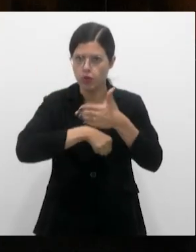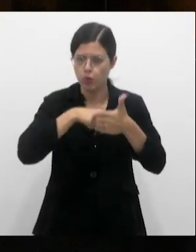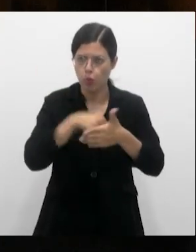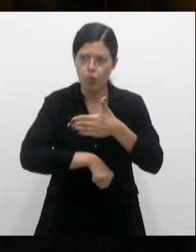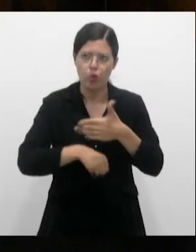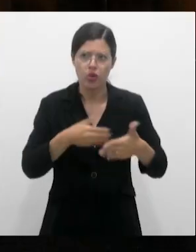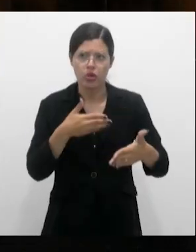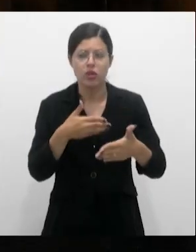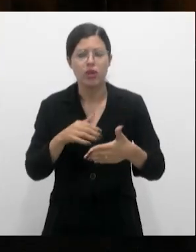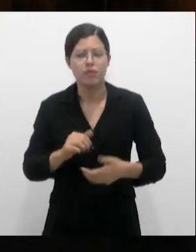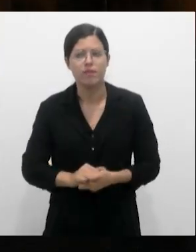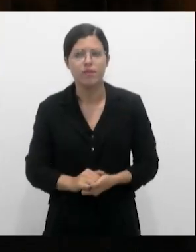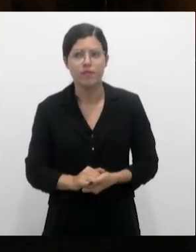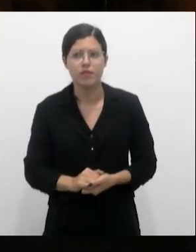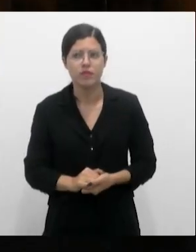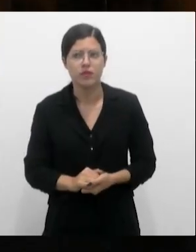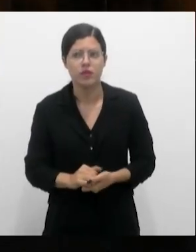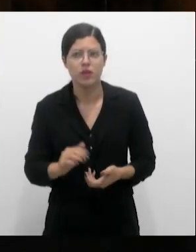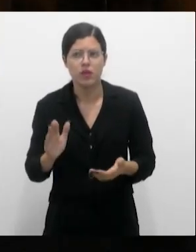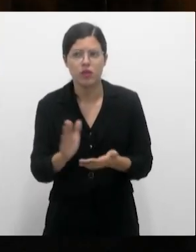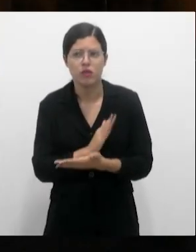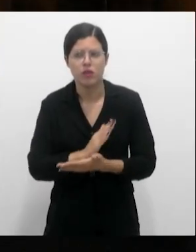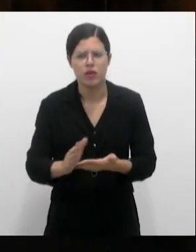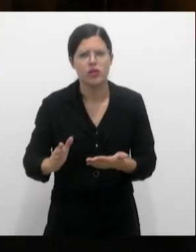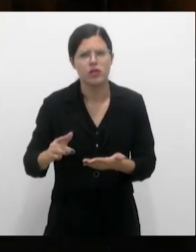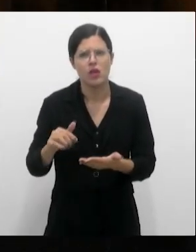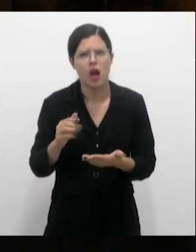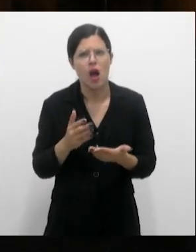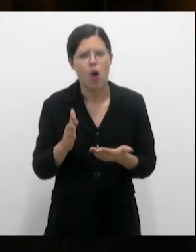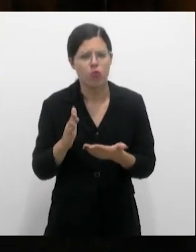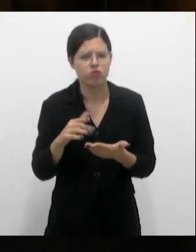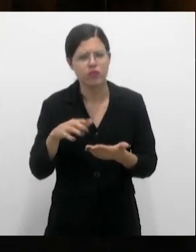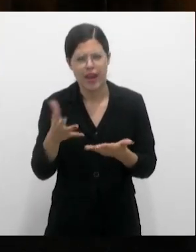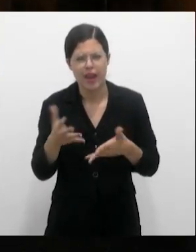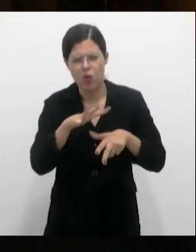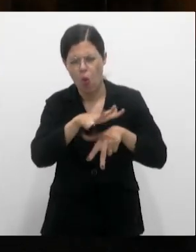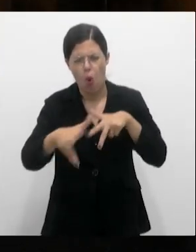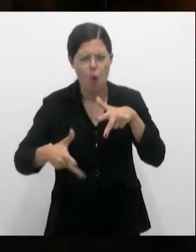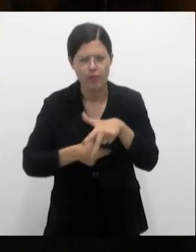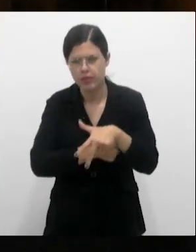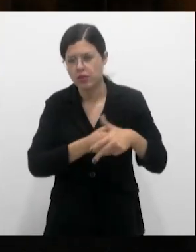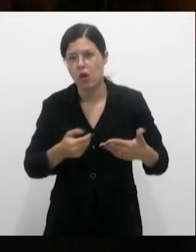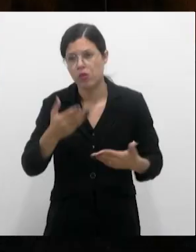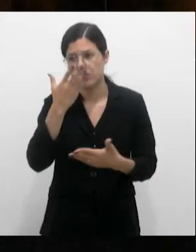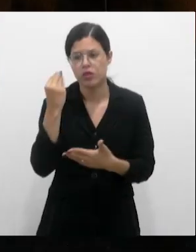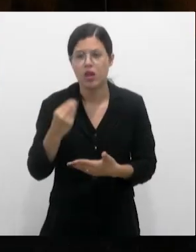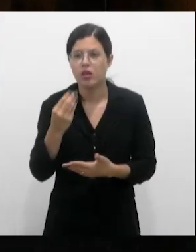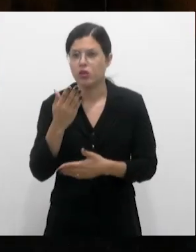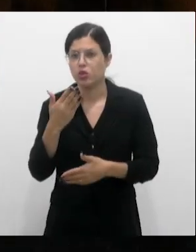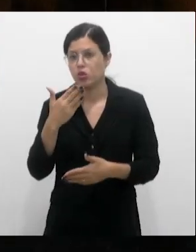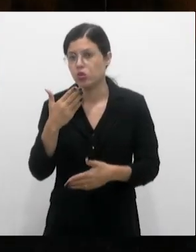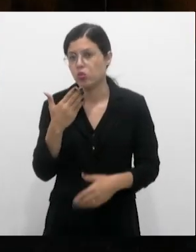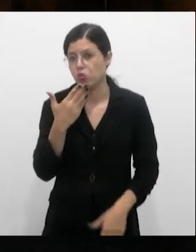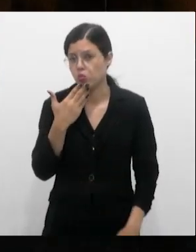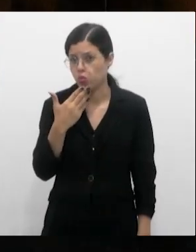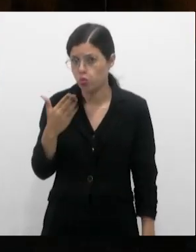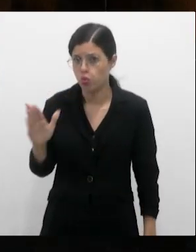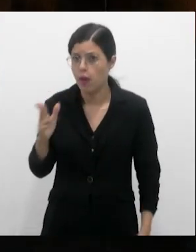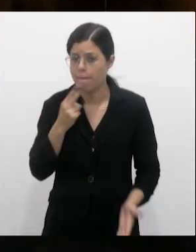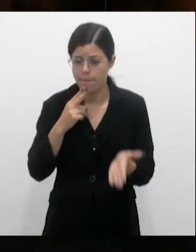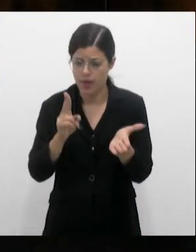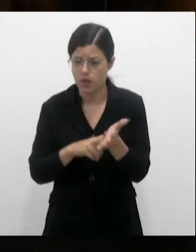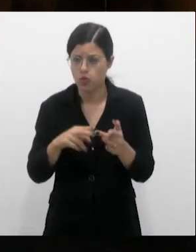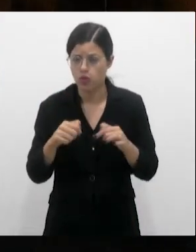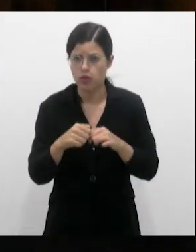quanto esse, que muitas das vezes quer botar um dinheiro no bolso e esquece o juramento que fez, como eu fiz, tanto aqui na LERJ quanto